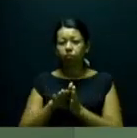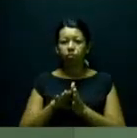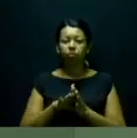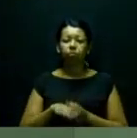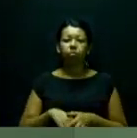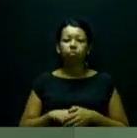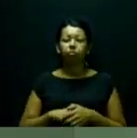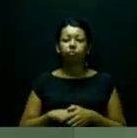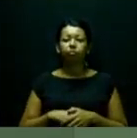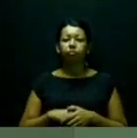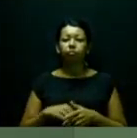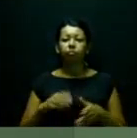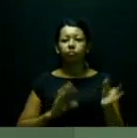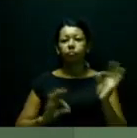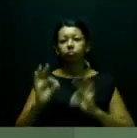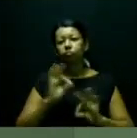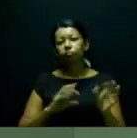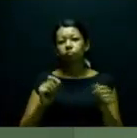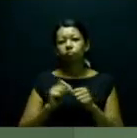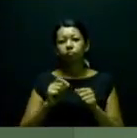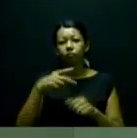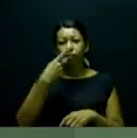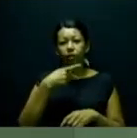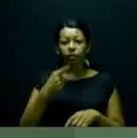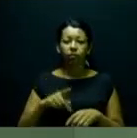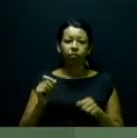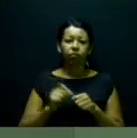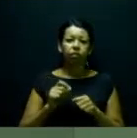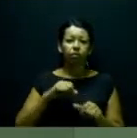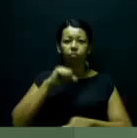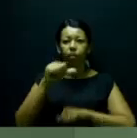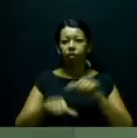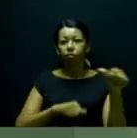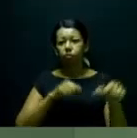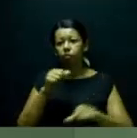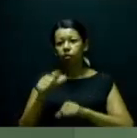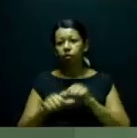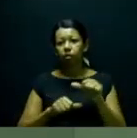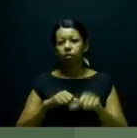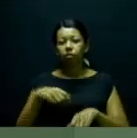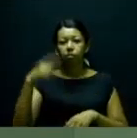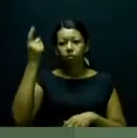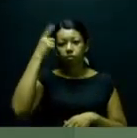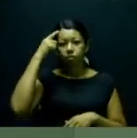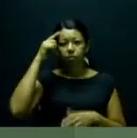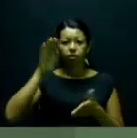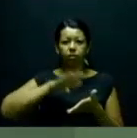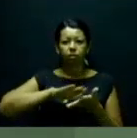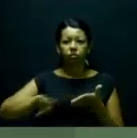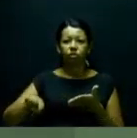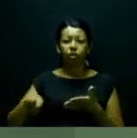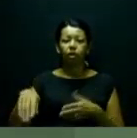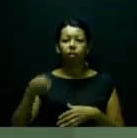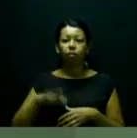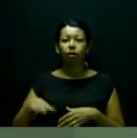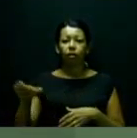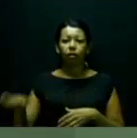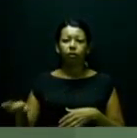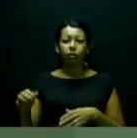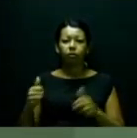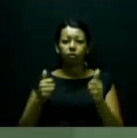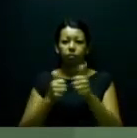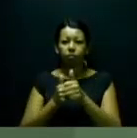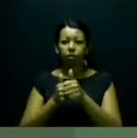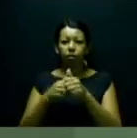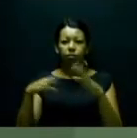um projeto implantado, dizendo que vai fazer uma mudança, quando pensa em tirar uma criança do lado de casa, como